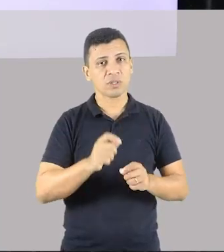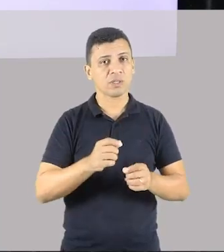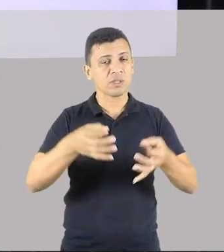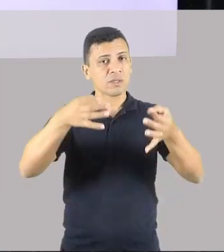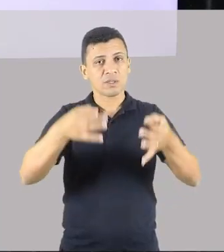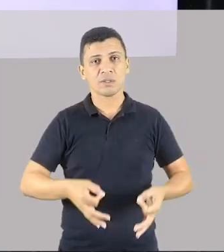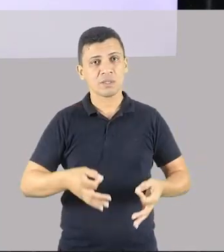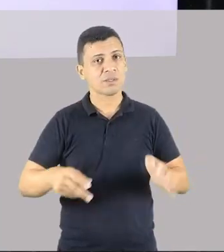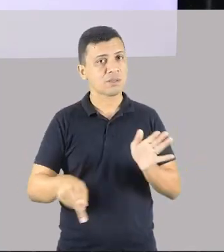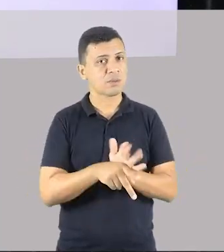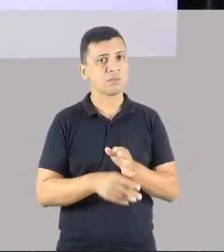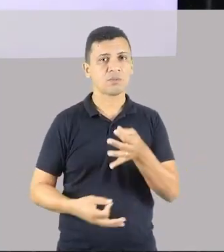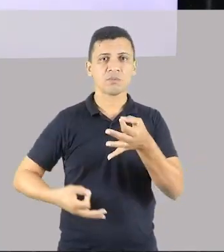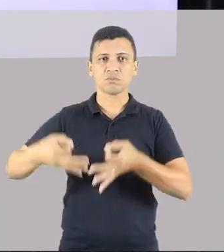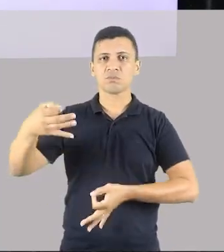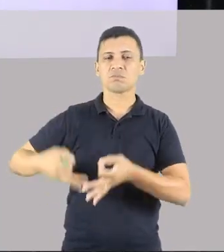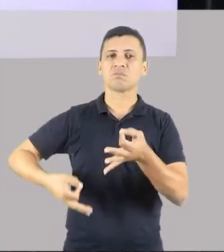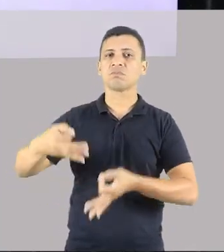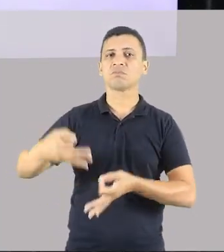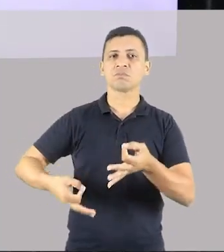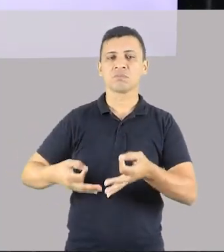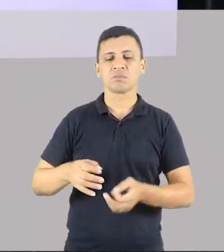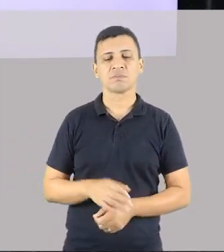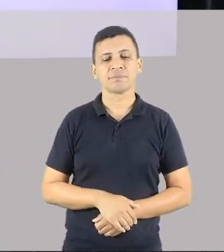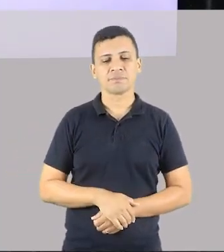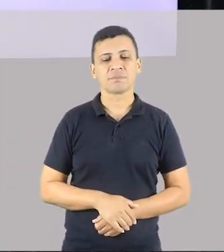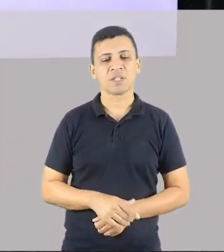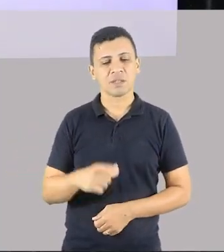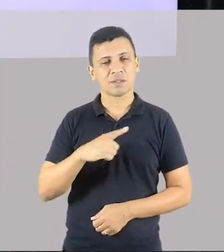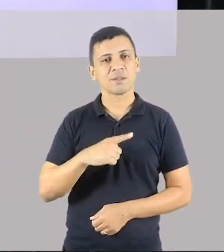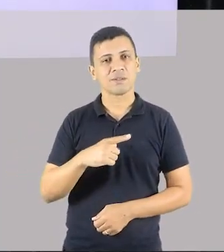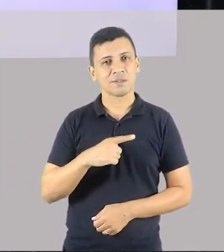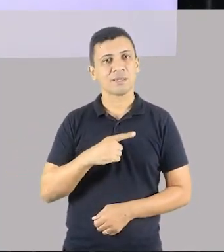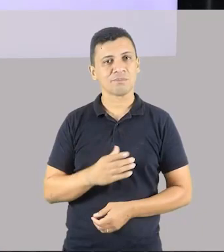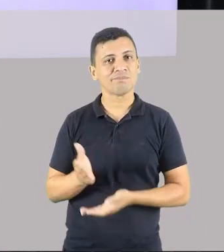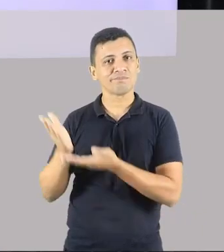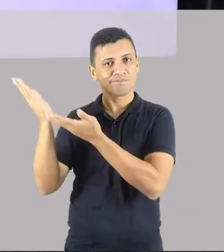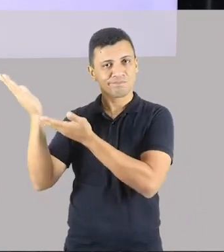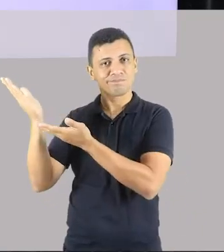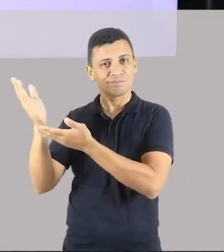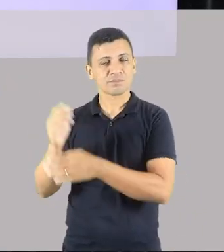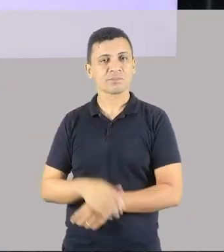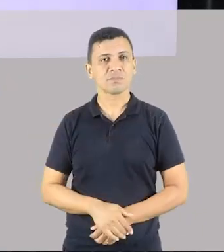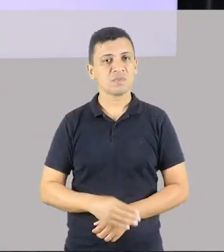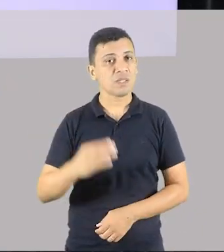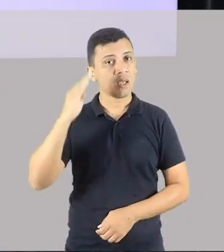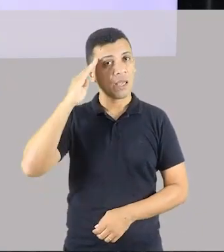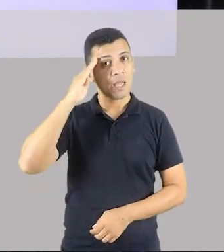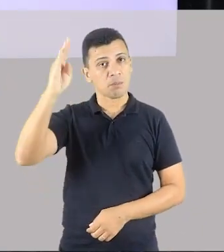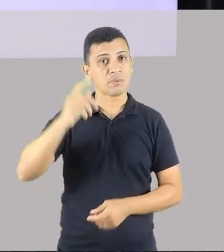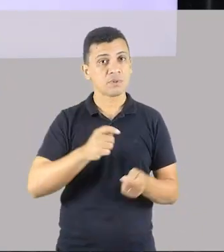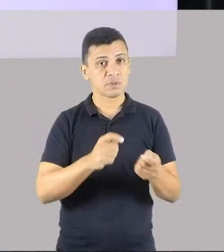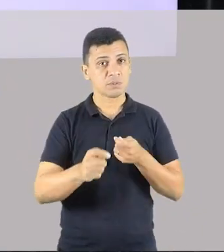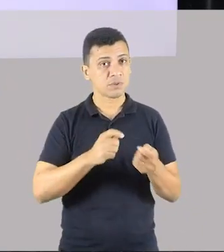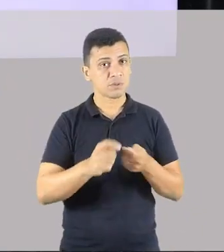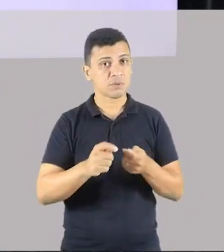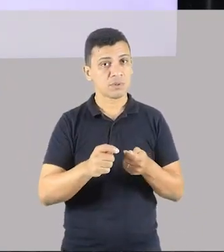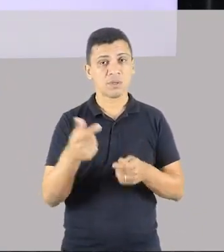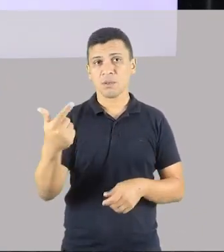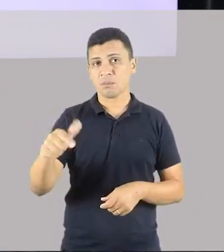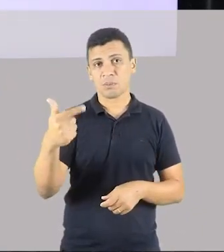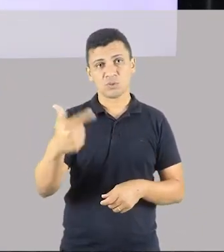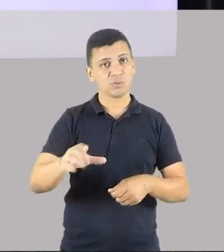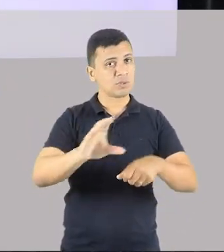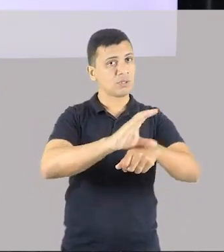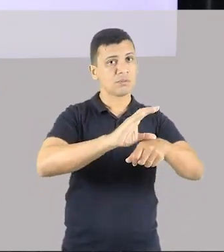pela jurisprudência. Vários deles estão aqui. Ou seja, são princípios da administração, mas não estão lá na